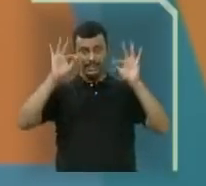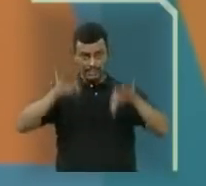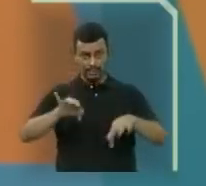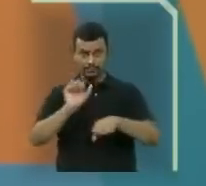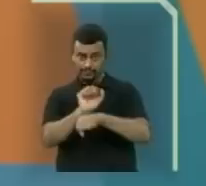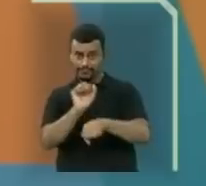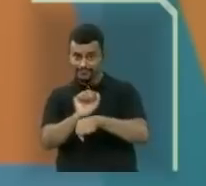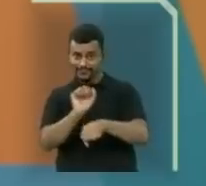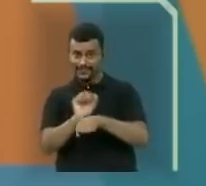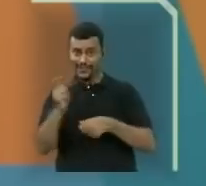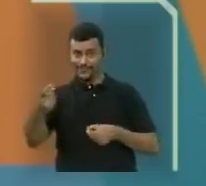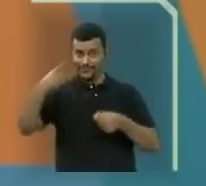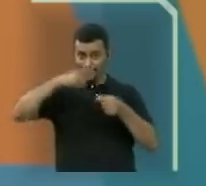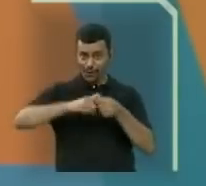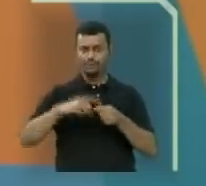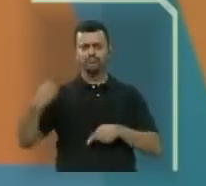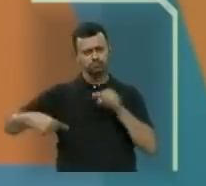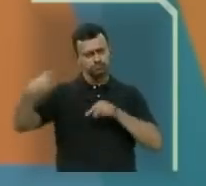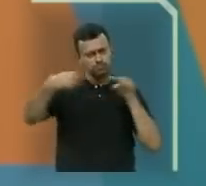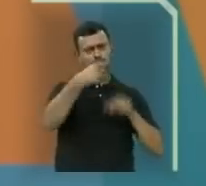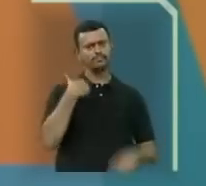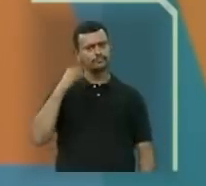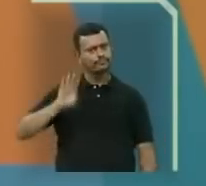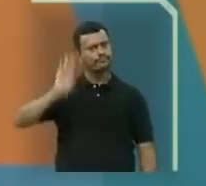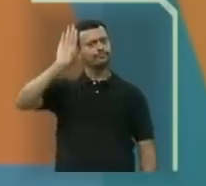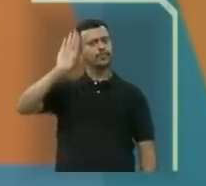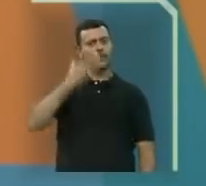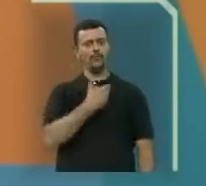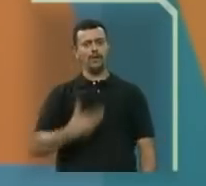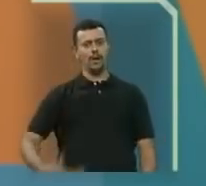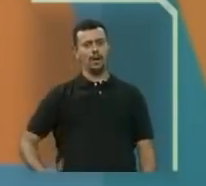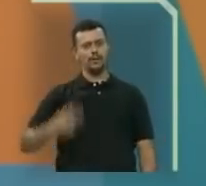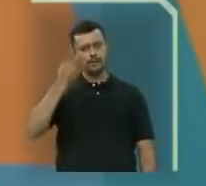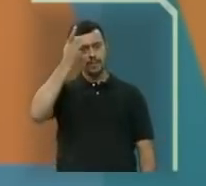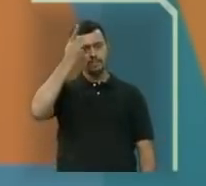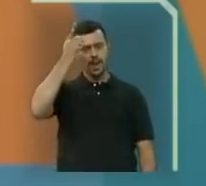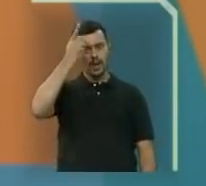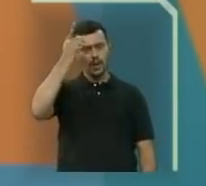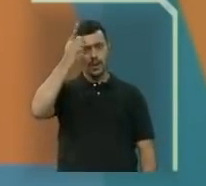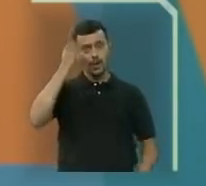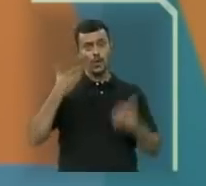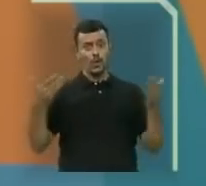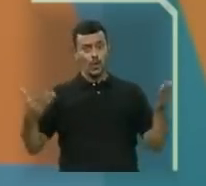pouco com um debate entre os candidatos ao governo de São Paulo, promovido pela TV